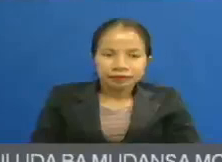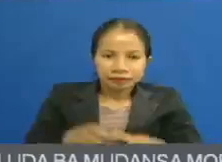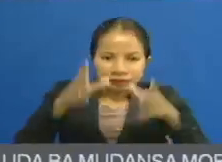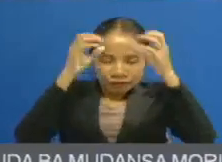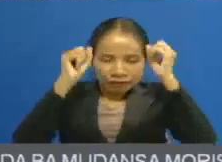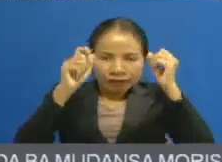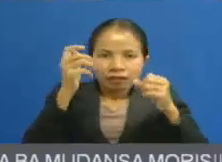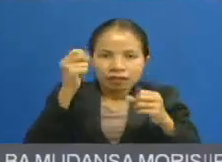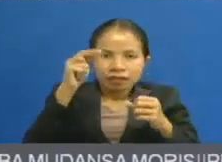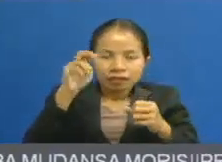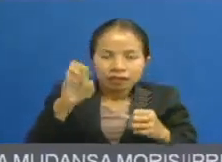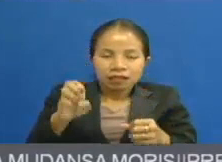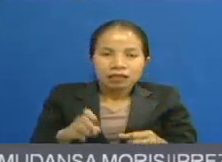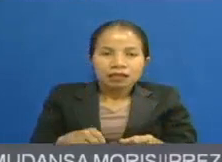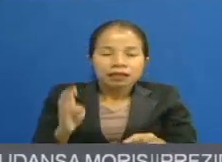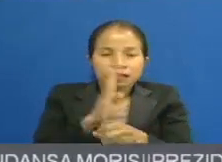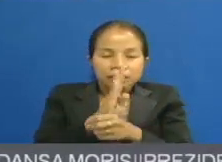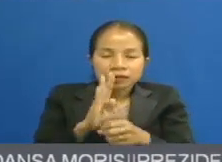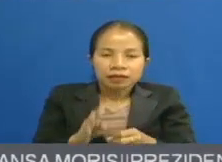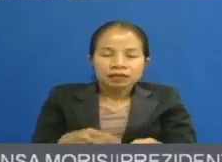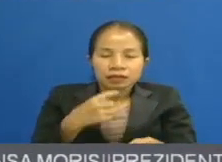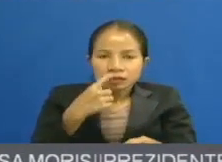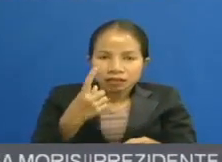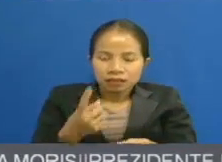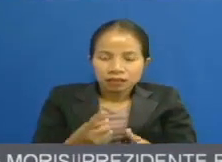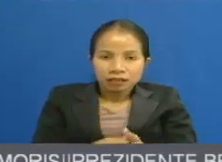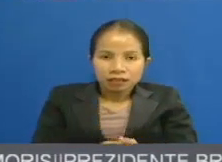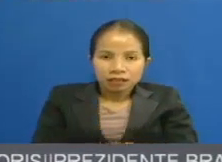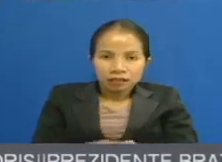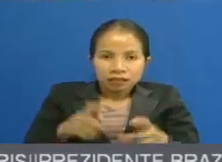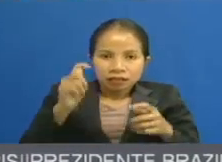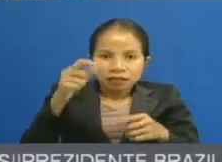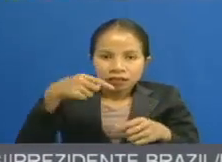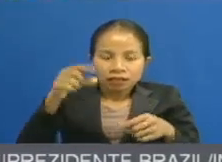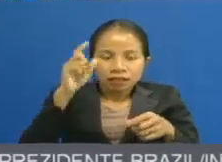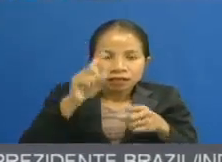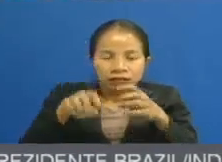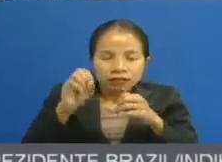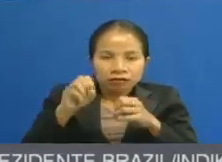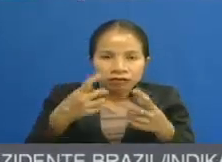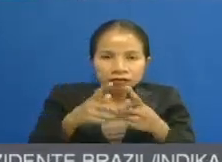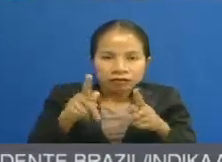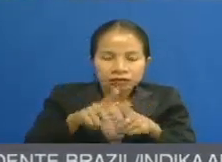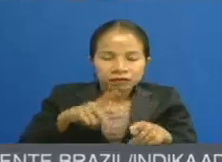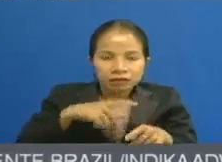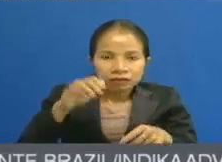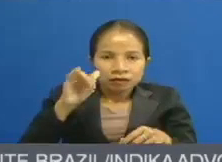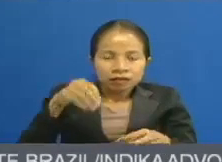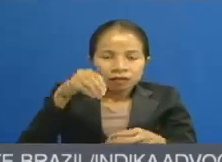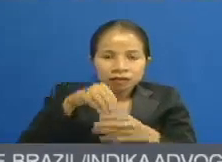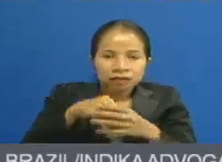Presidente Tani consumidor Antonio Ramos Naikoli Hateteng. Timor GEP labelu husi companhia privado Sira